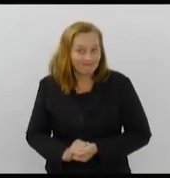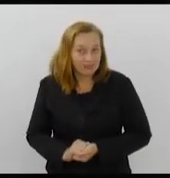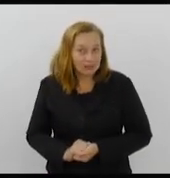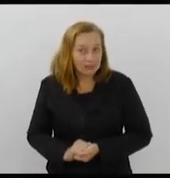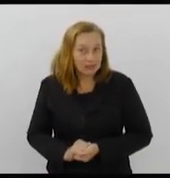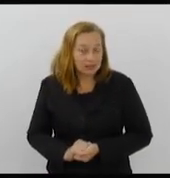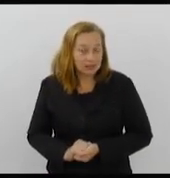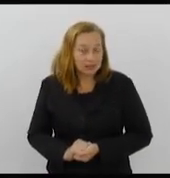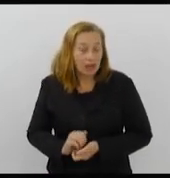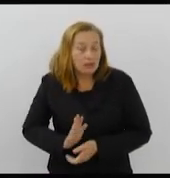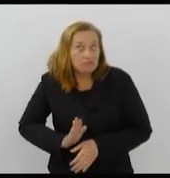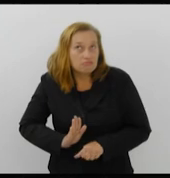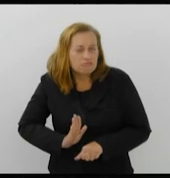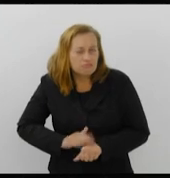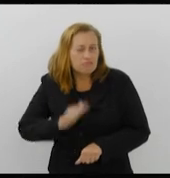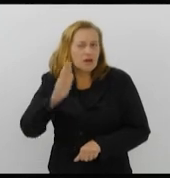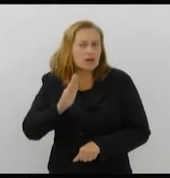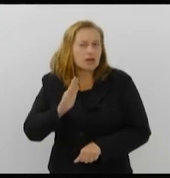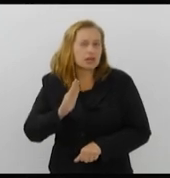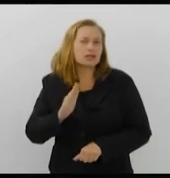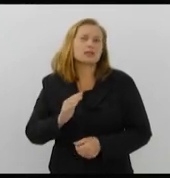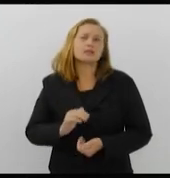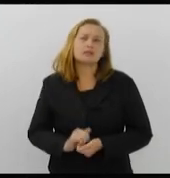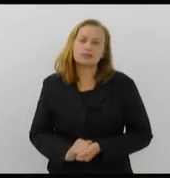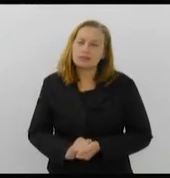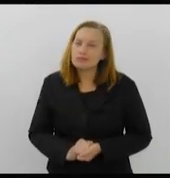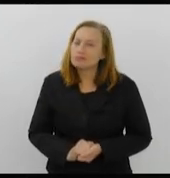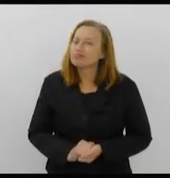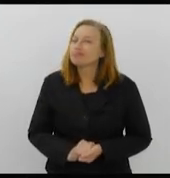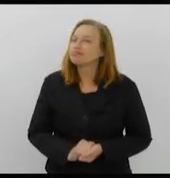É mais do mesmo